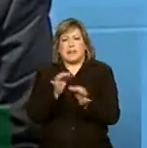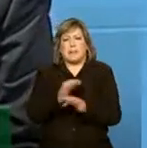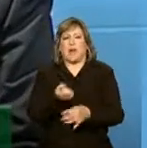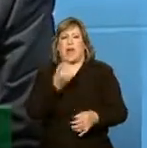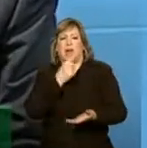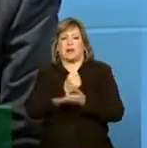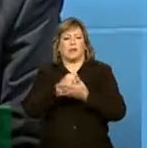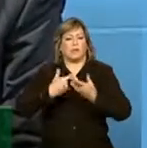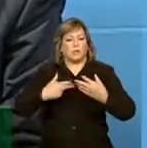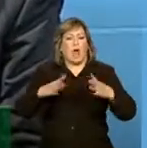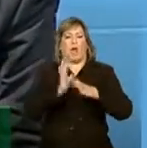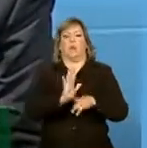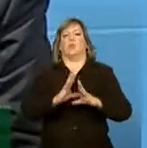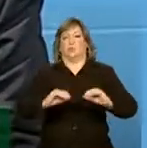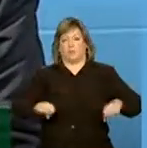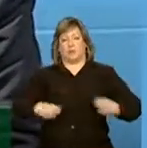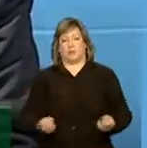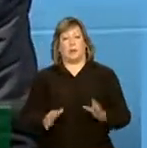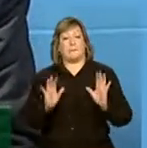que mais deverá